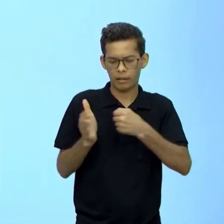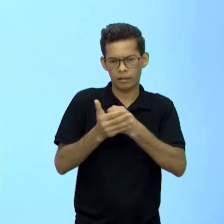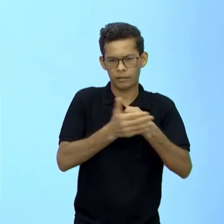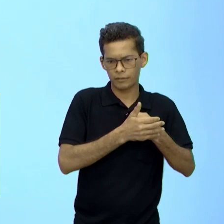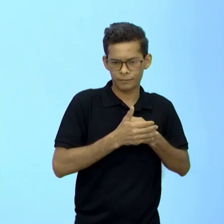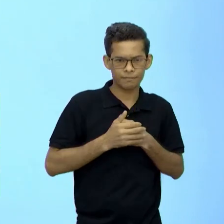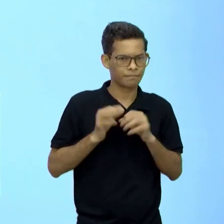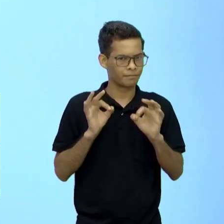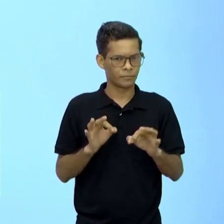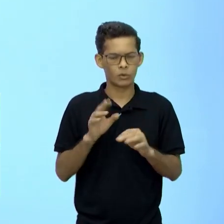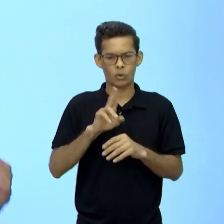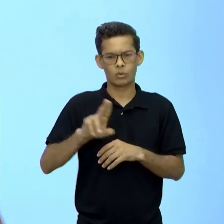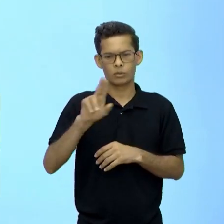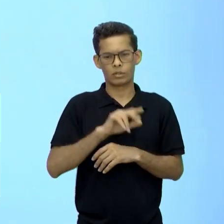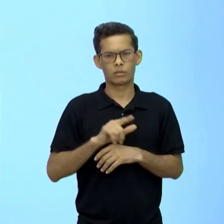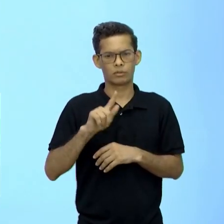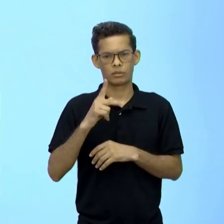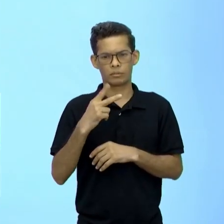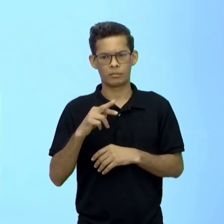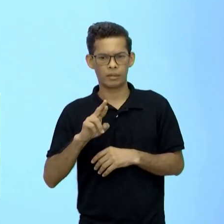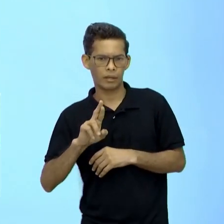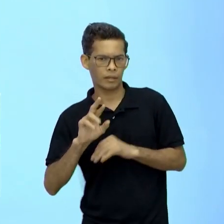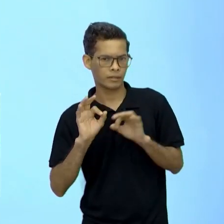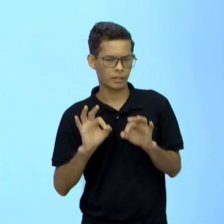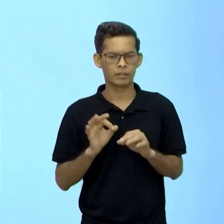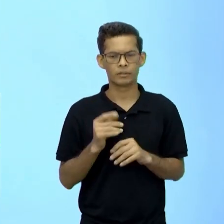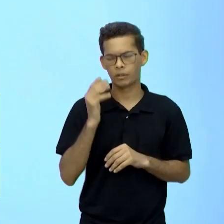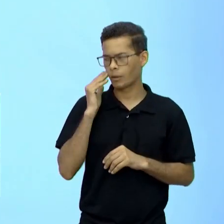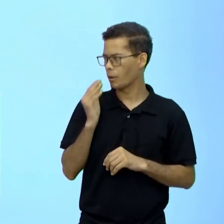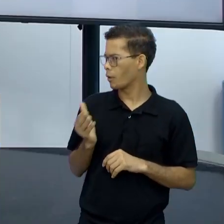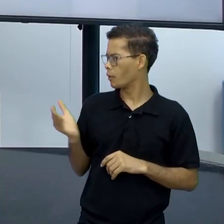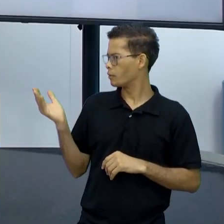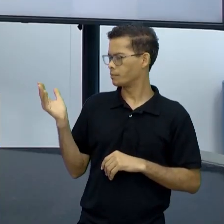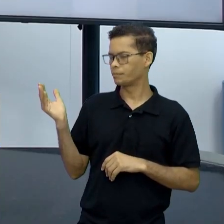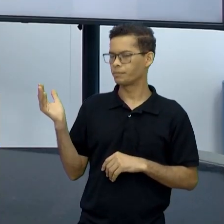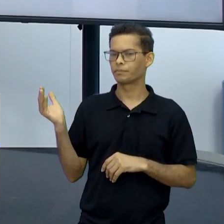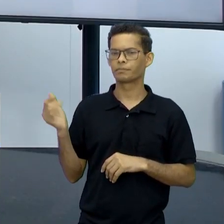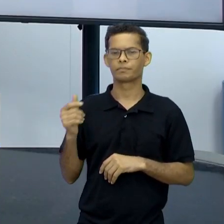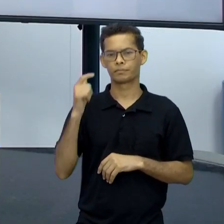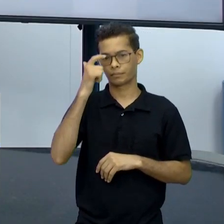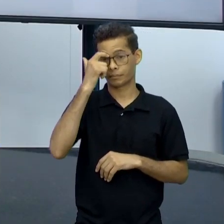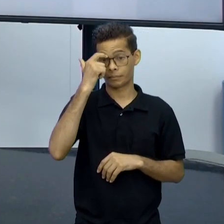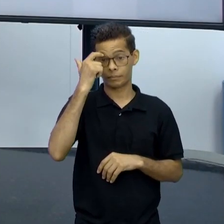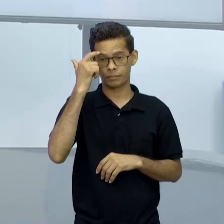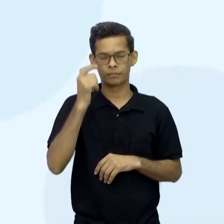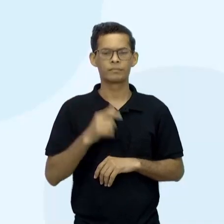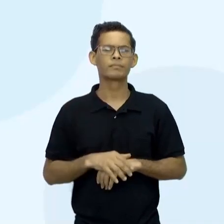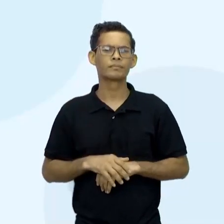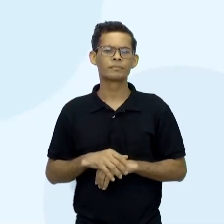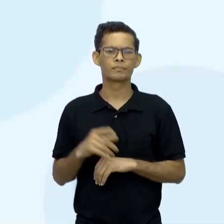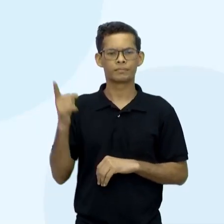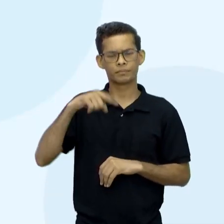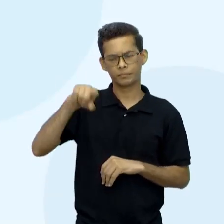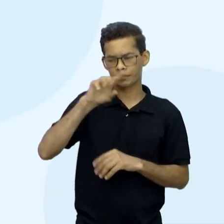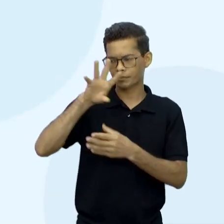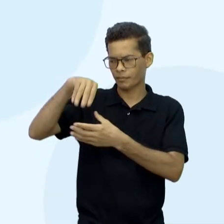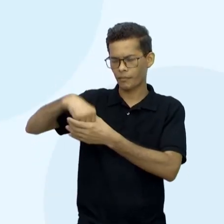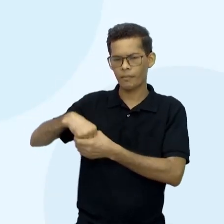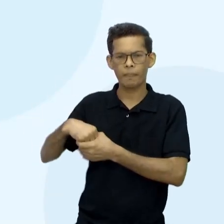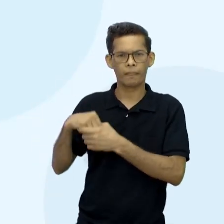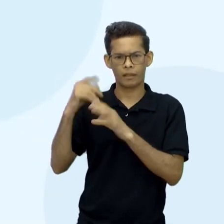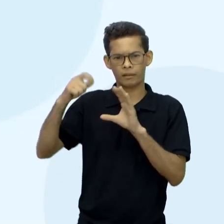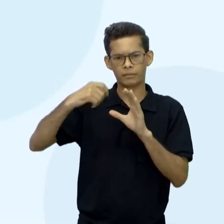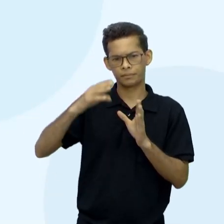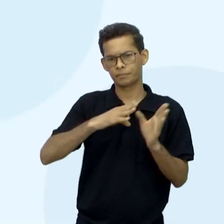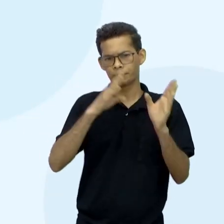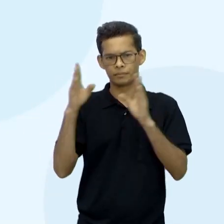o GPR. E aí, pessoal, olha que babinha aqui, ó. Vou colocar para vocês aqui no caso, ó. Vocês viram que lá, se tem